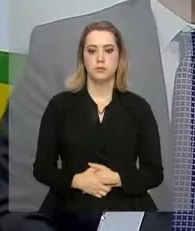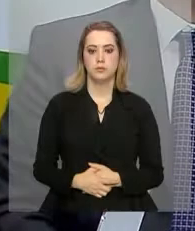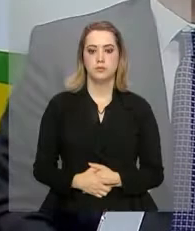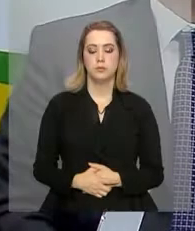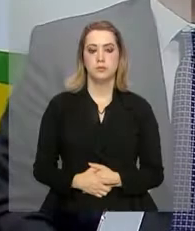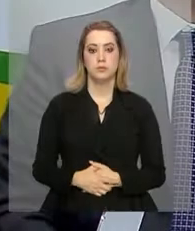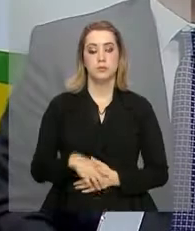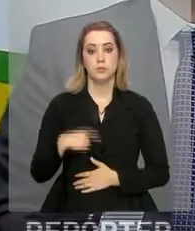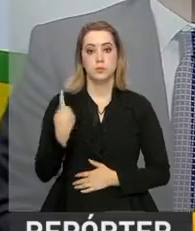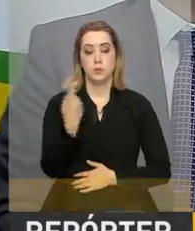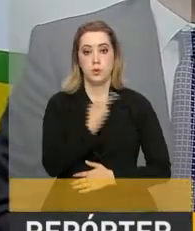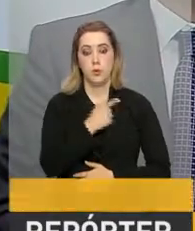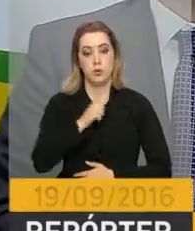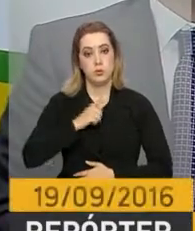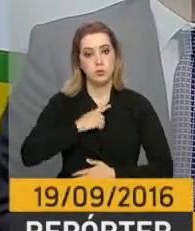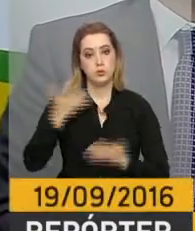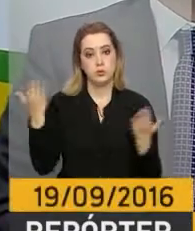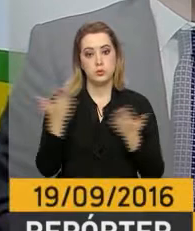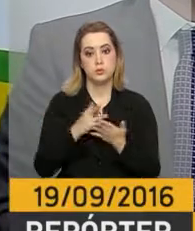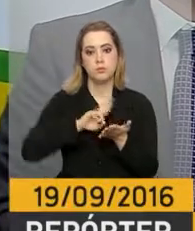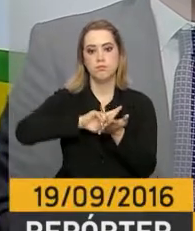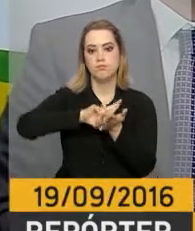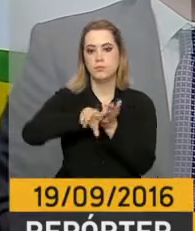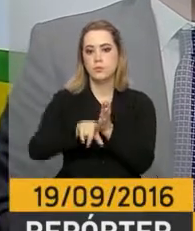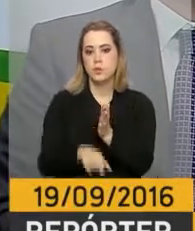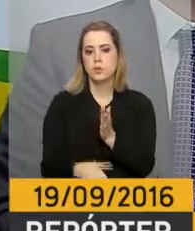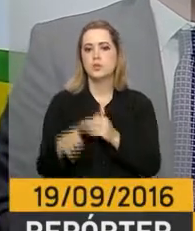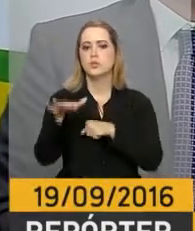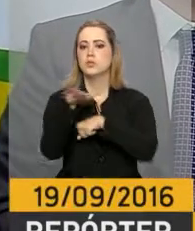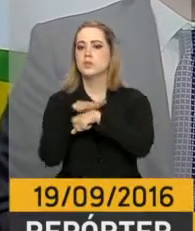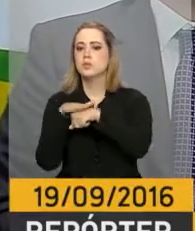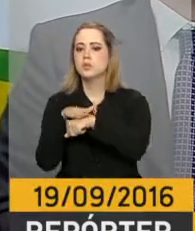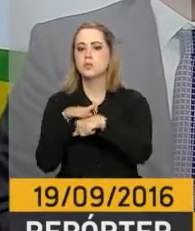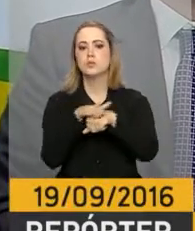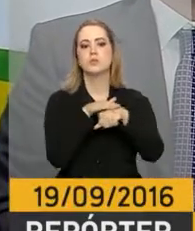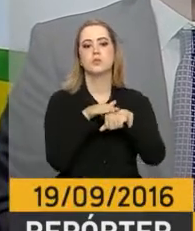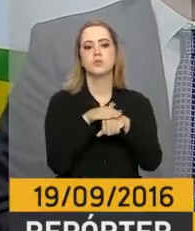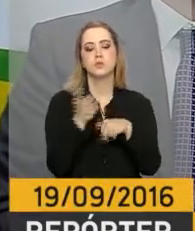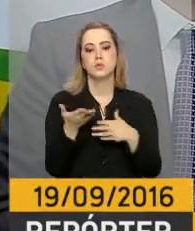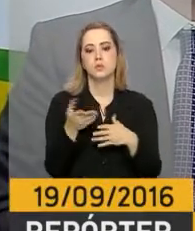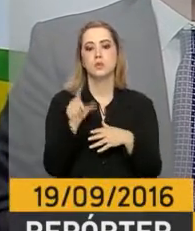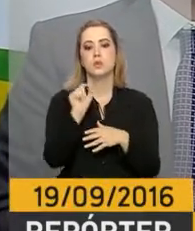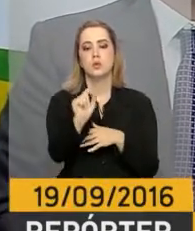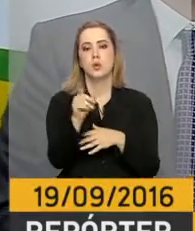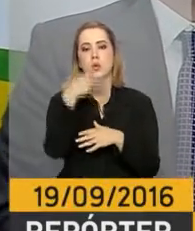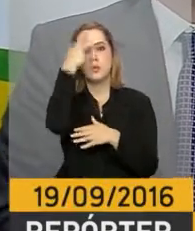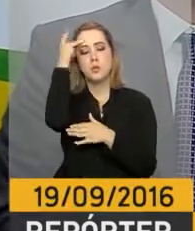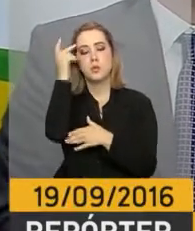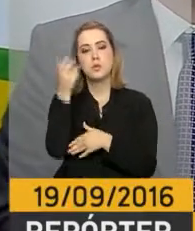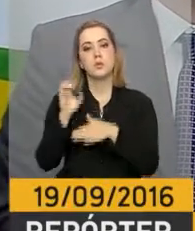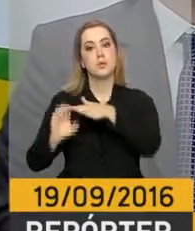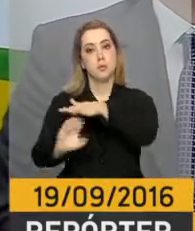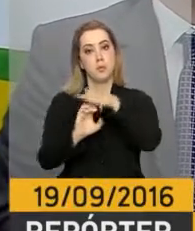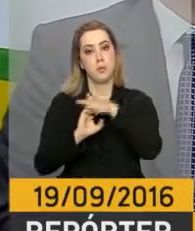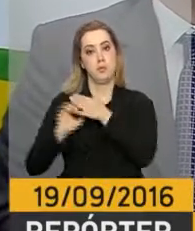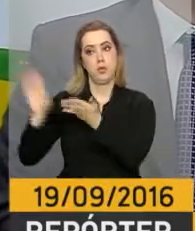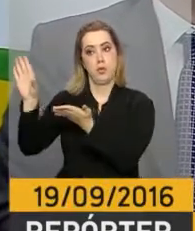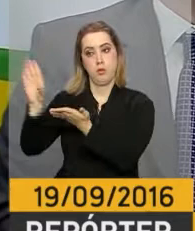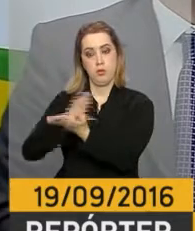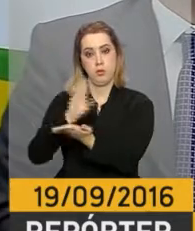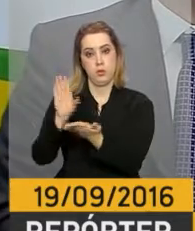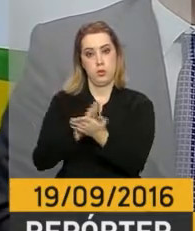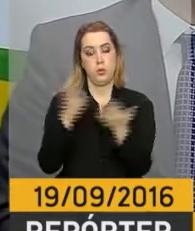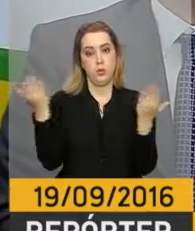Nós tivemos hoje uma série de conversas com investidores. Foram dois grupos hoje,